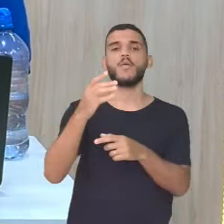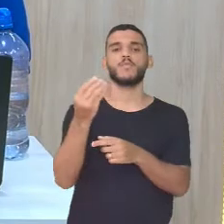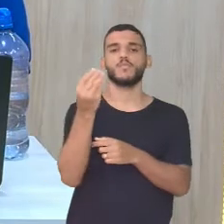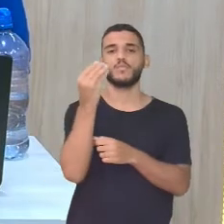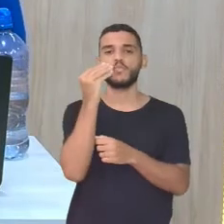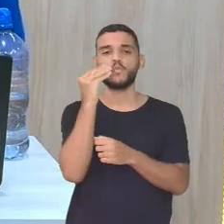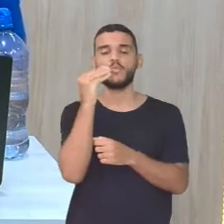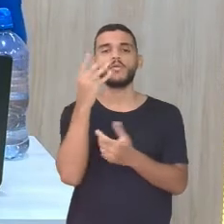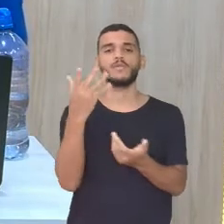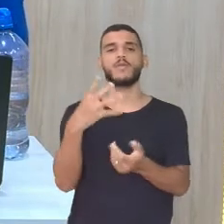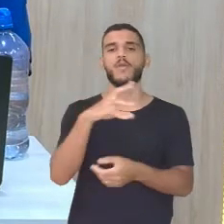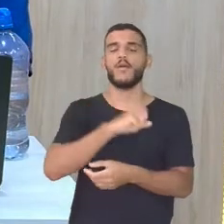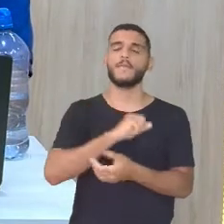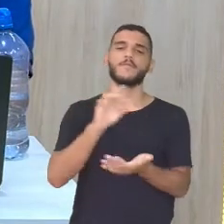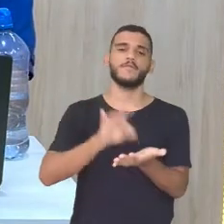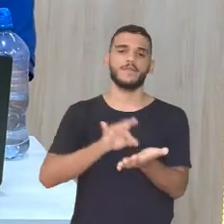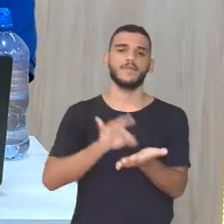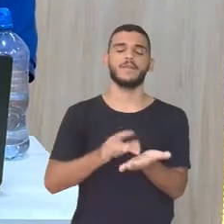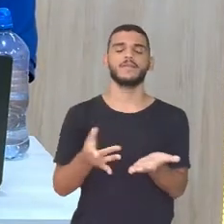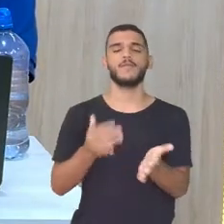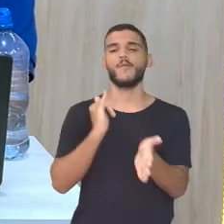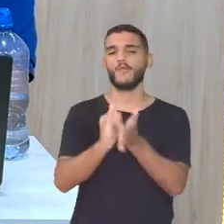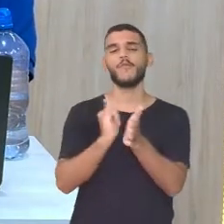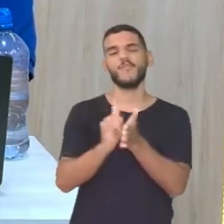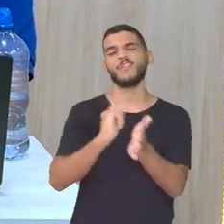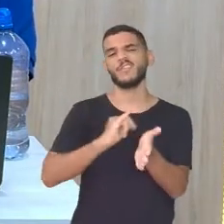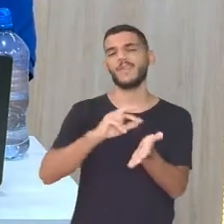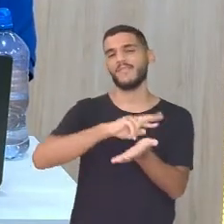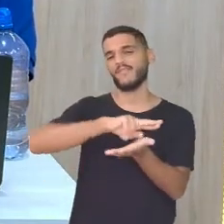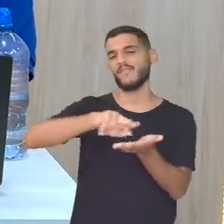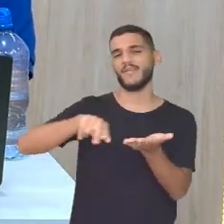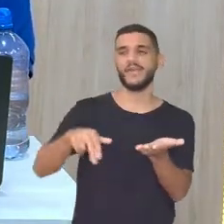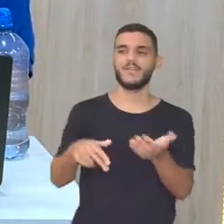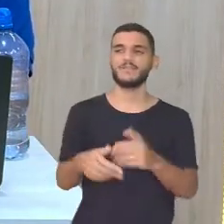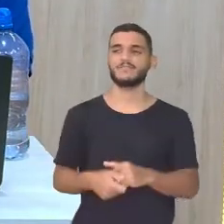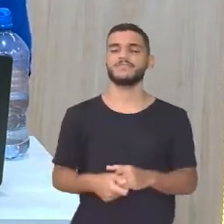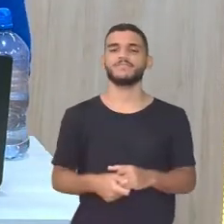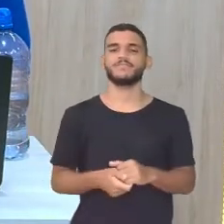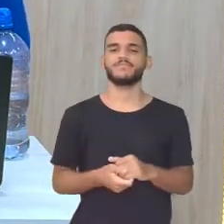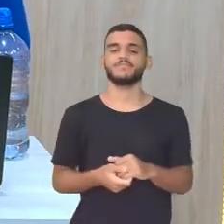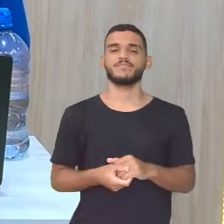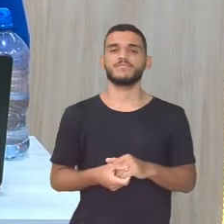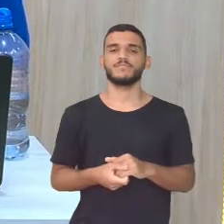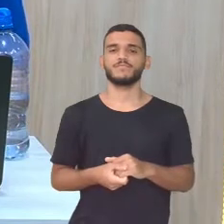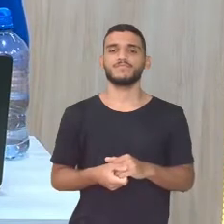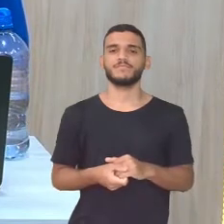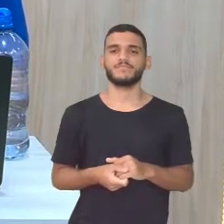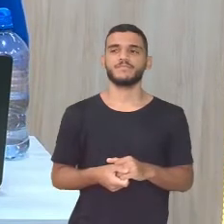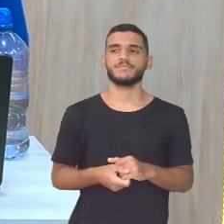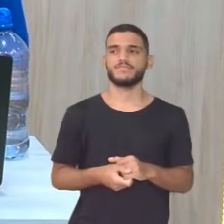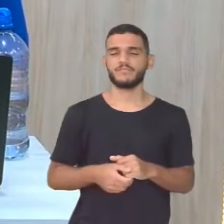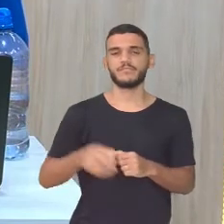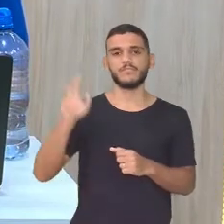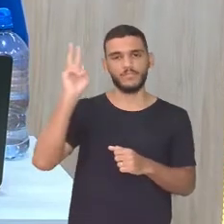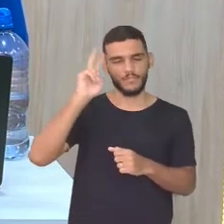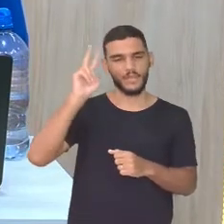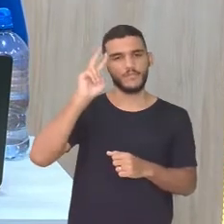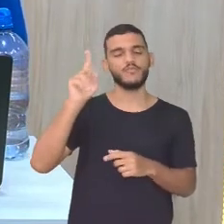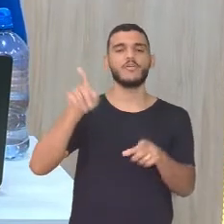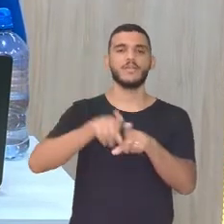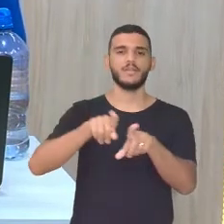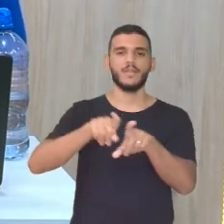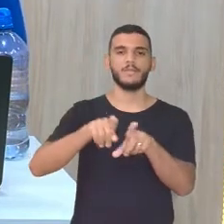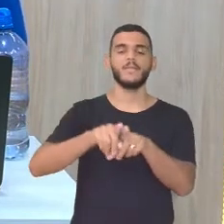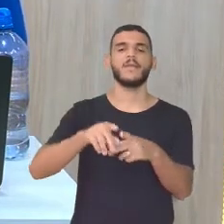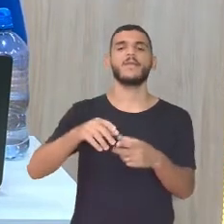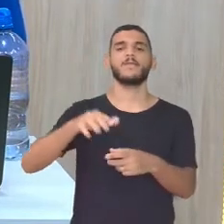verdadeiro, como boa parte dos contos de fada, Como né? Frozen também, né? A gente tem ali um beijo de amor verdadeiro que é necessário entre as